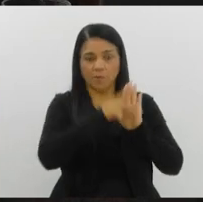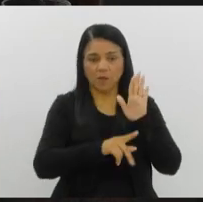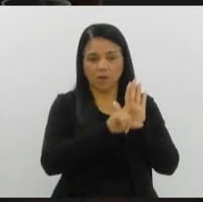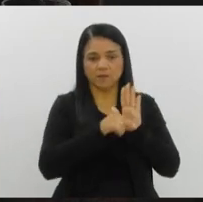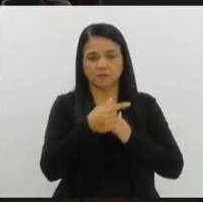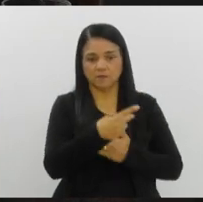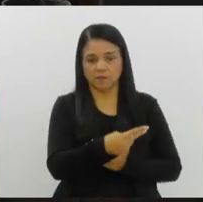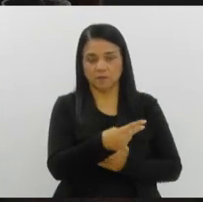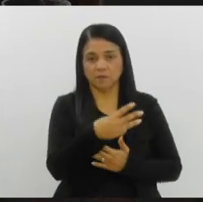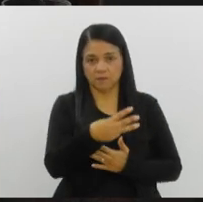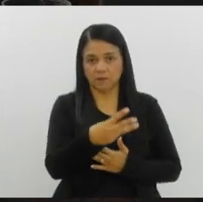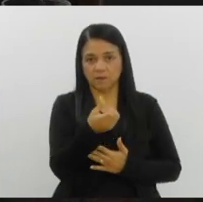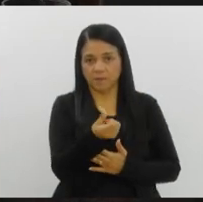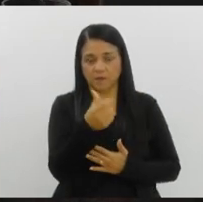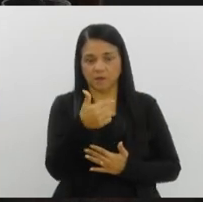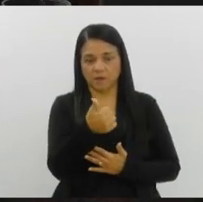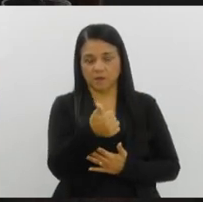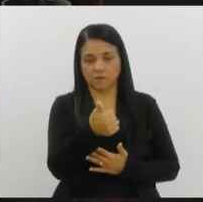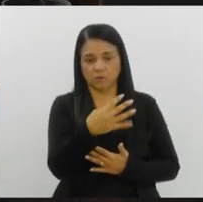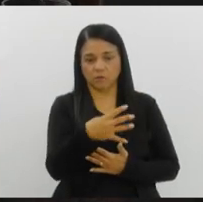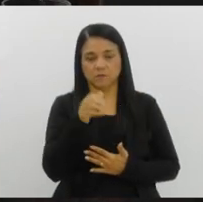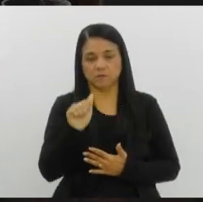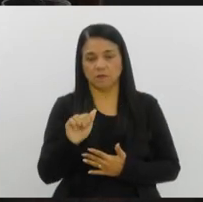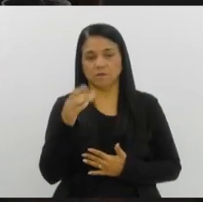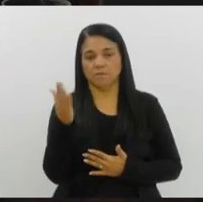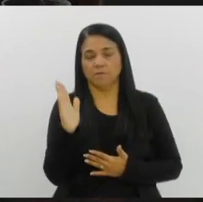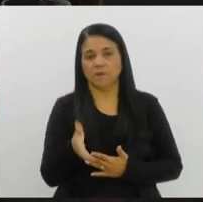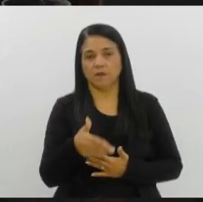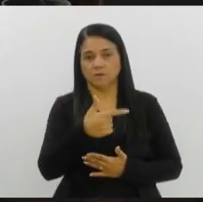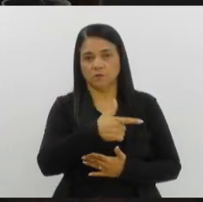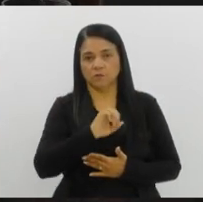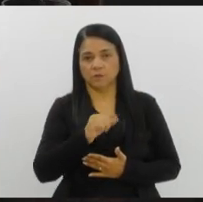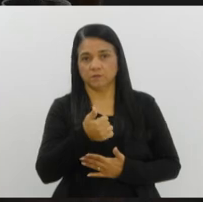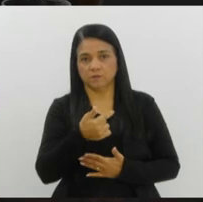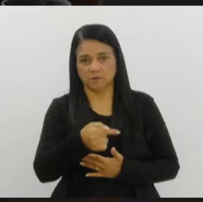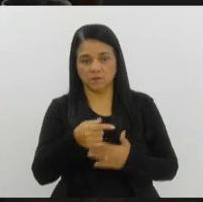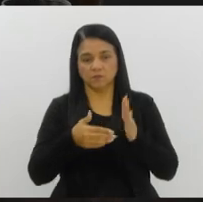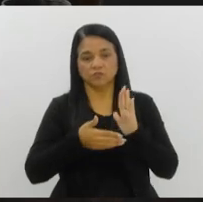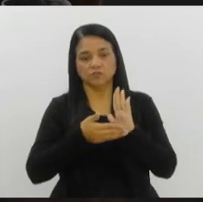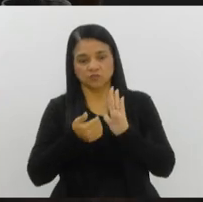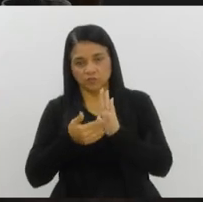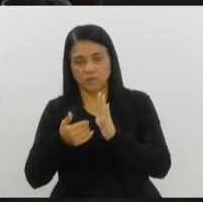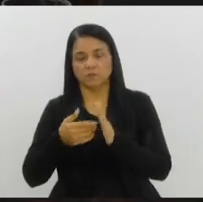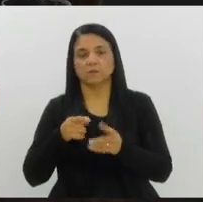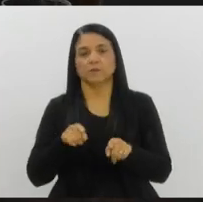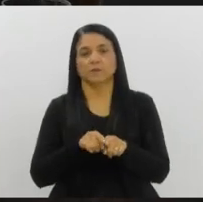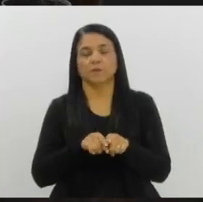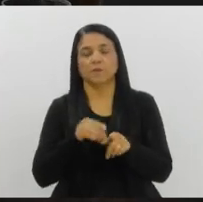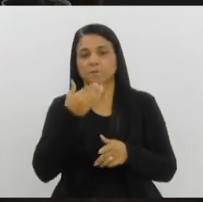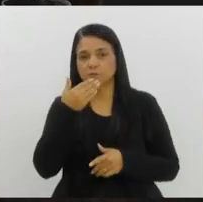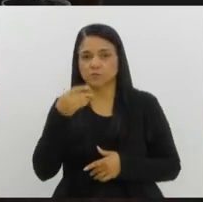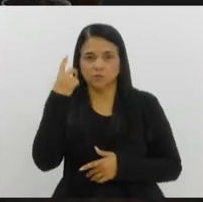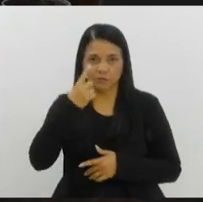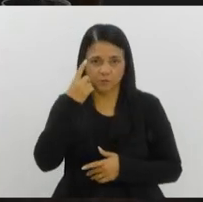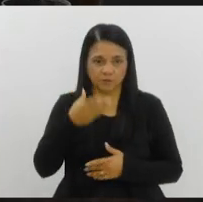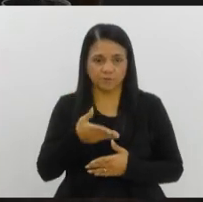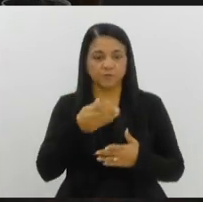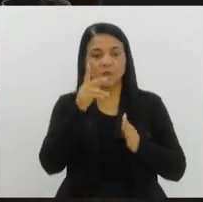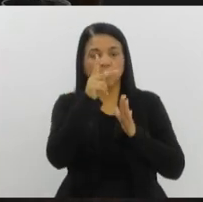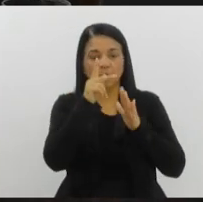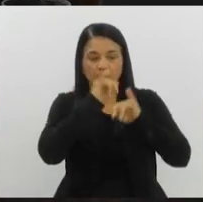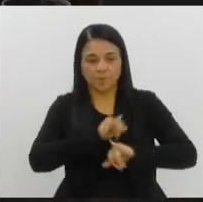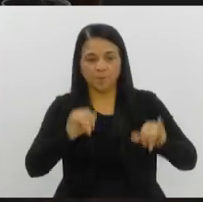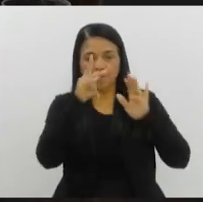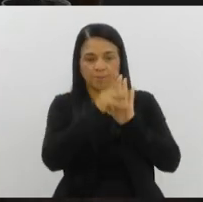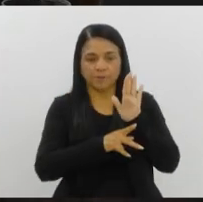número 3614-A de 2017, retirado de pauta a pedido do autor. Anuncio projeto de lei